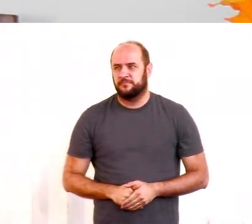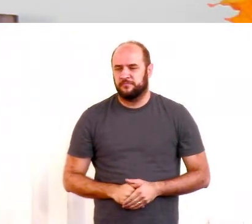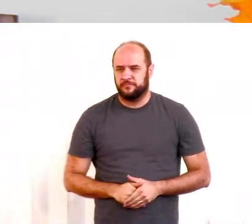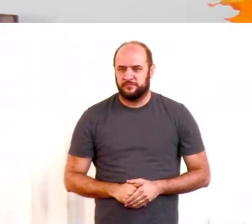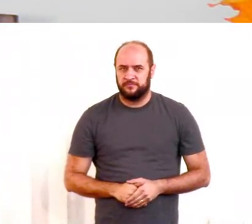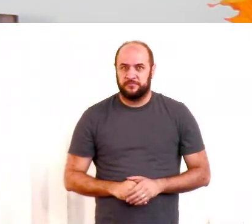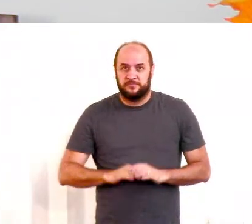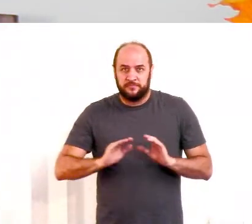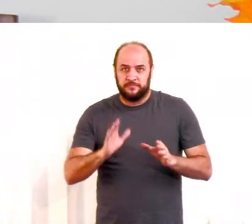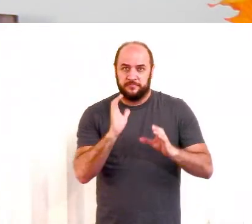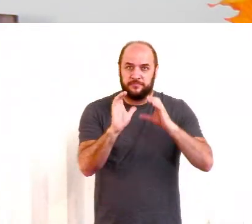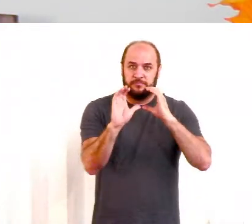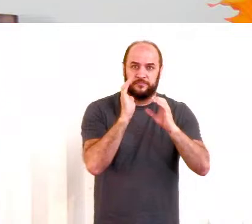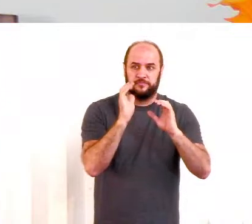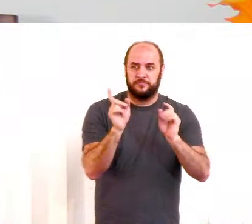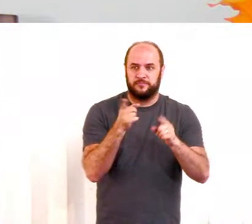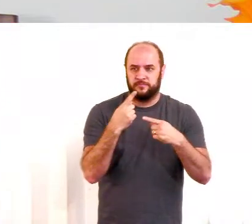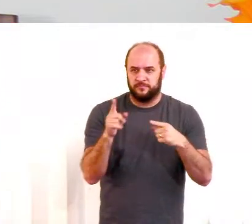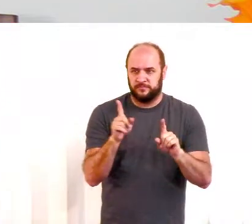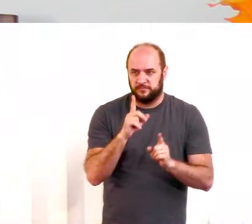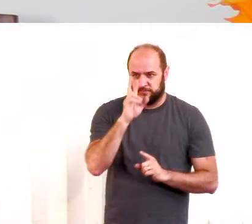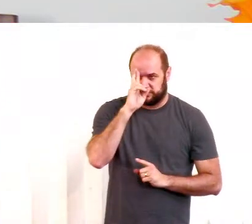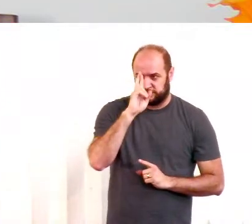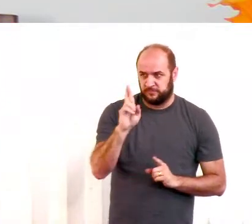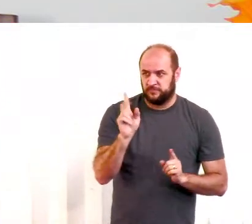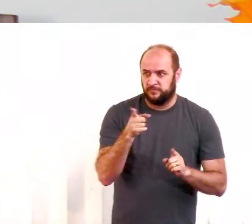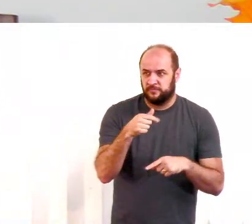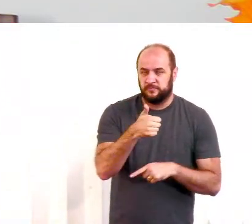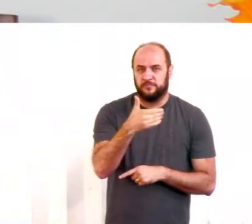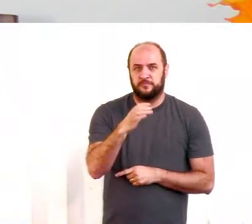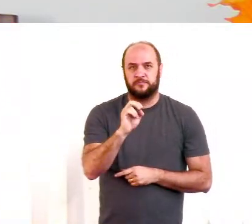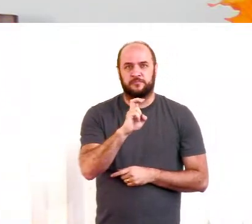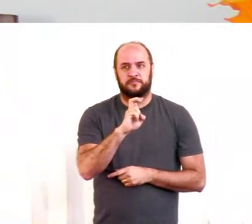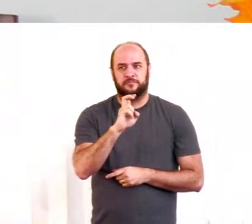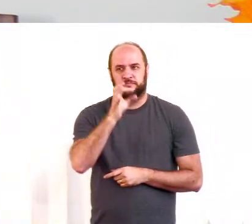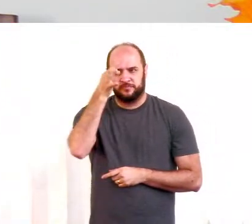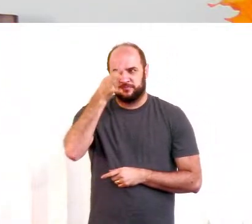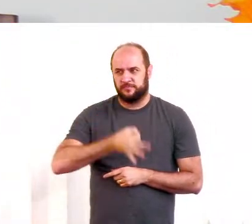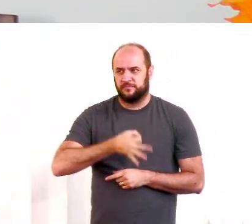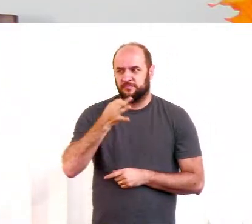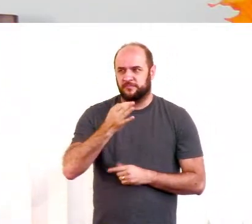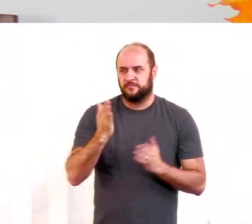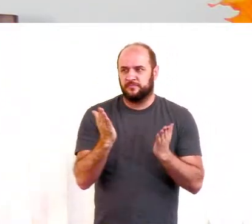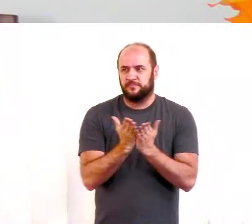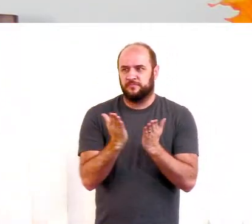Nós vamos cantar um hino agora ao Senhor, é o hino 105, a certeza do